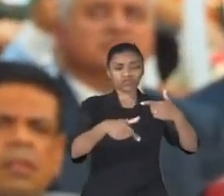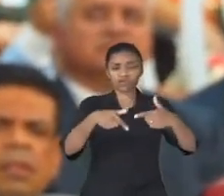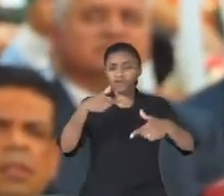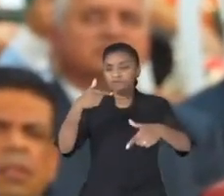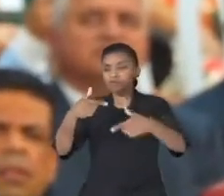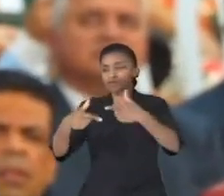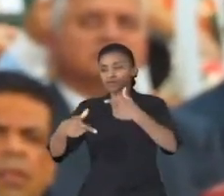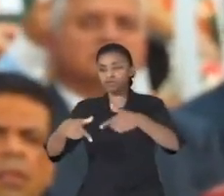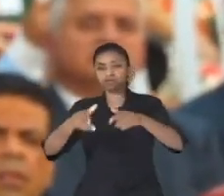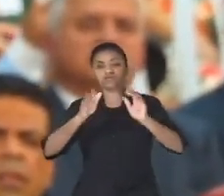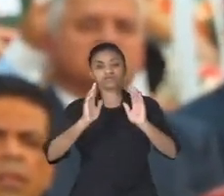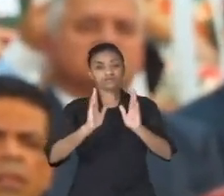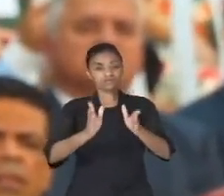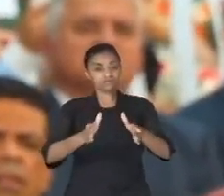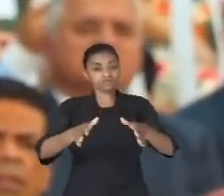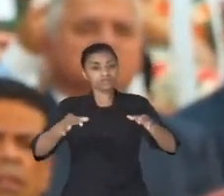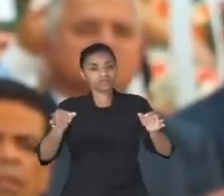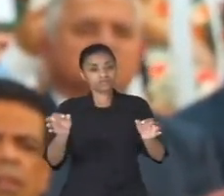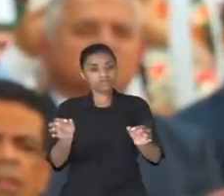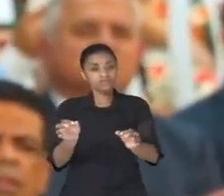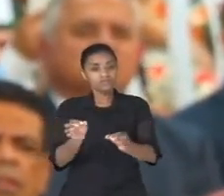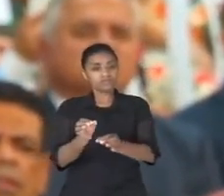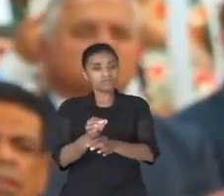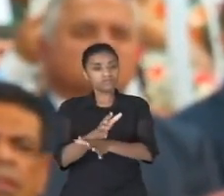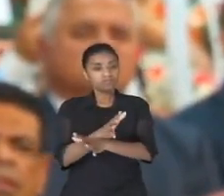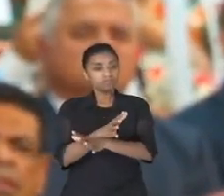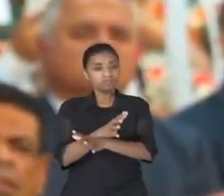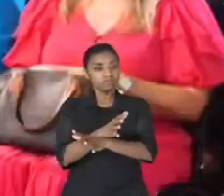trabalho já parou.